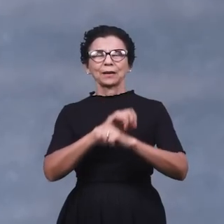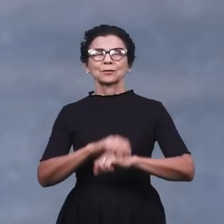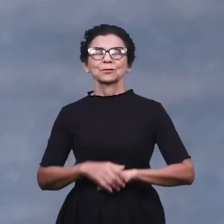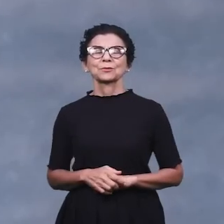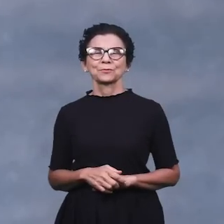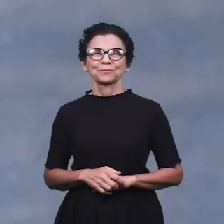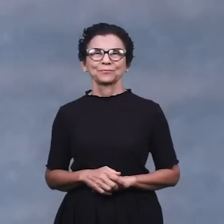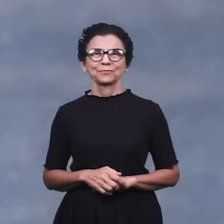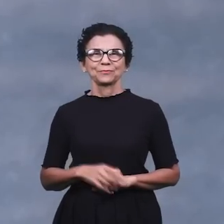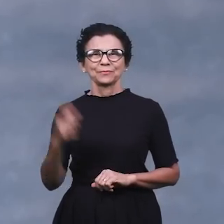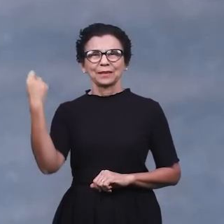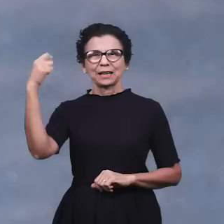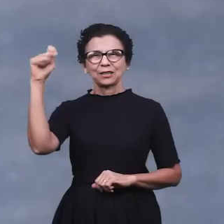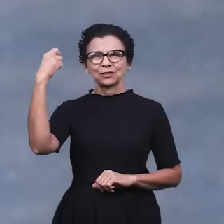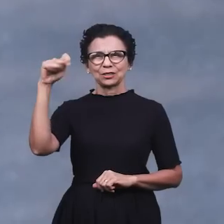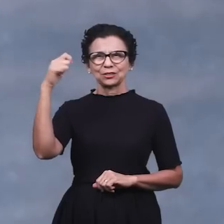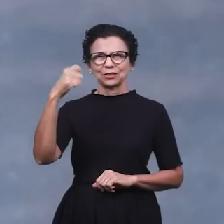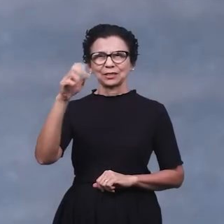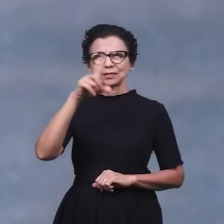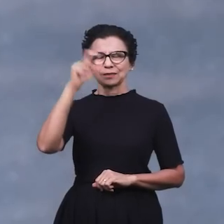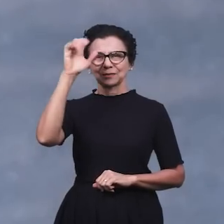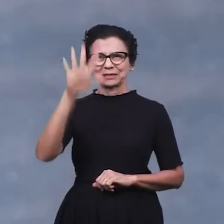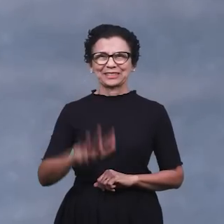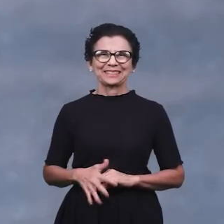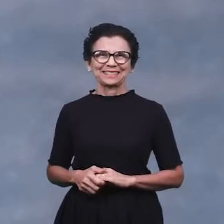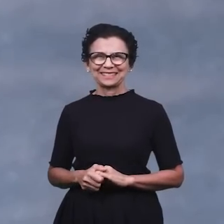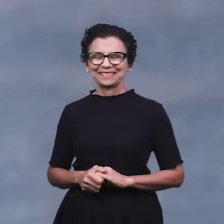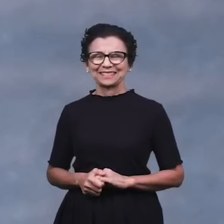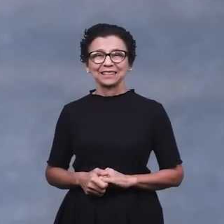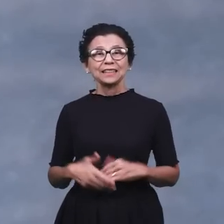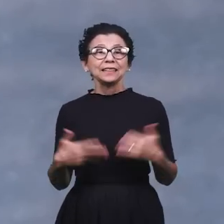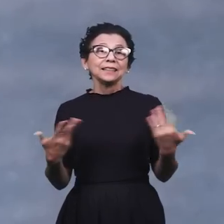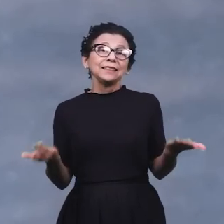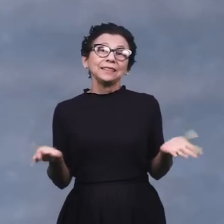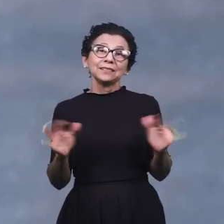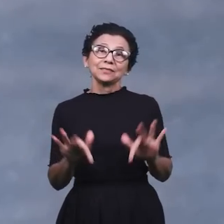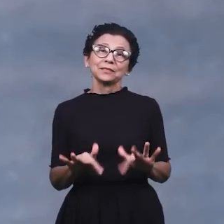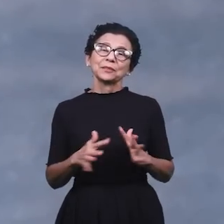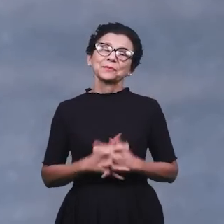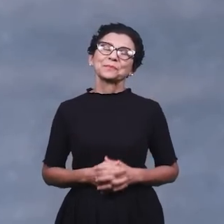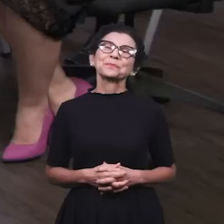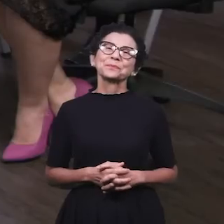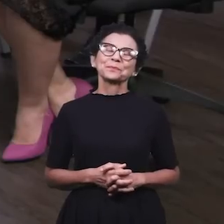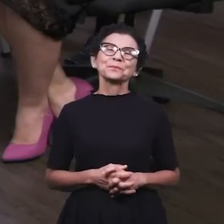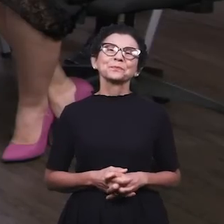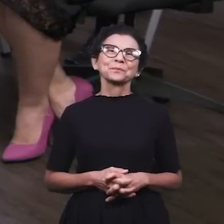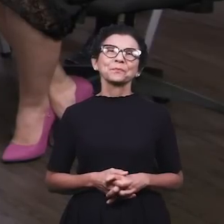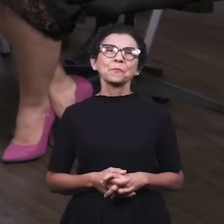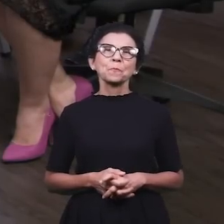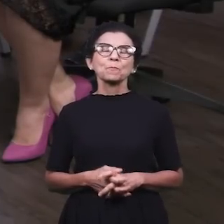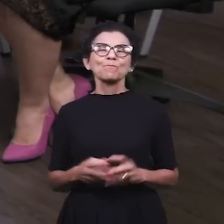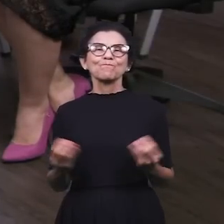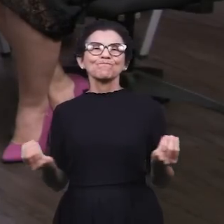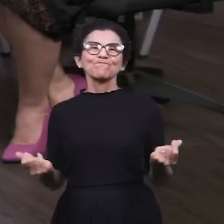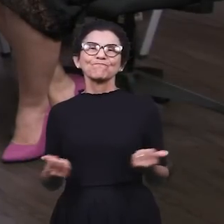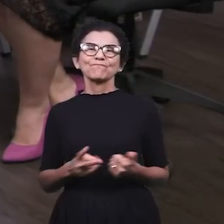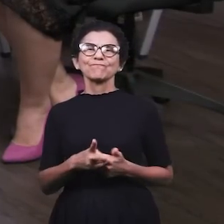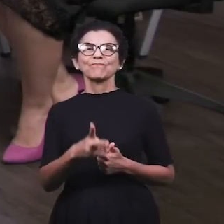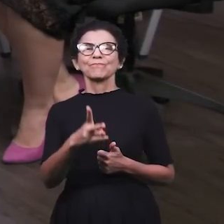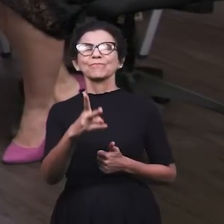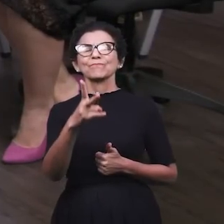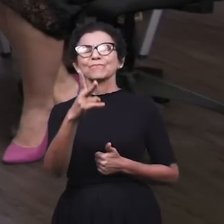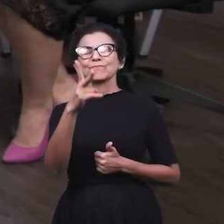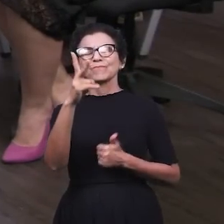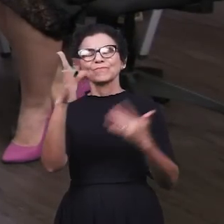aos nossos irmãos na Argentina. Que Deus abençoe muito. Bem, gente, a gente está chegando então ao final do programa.